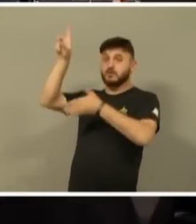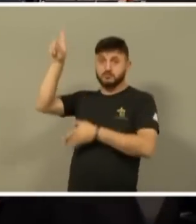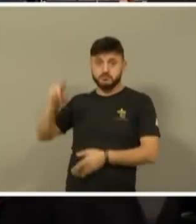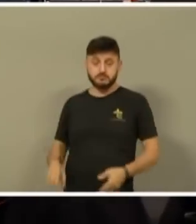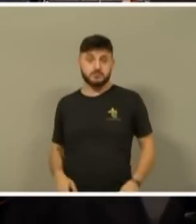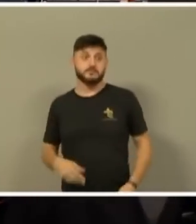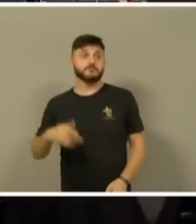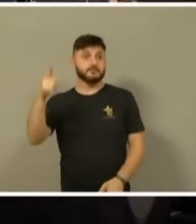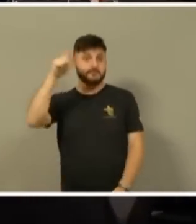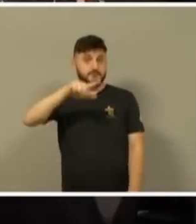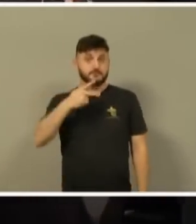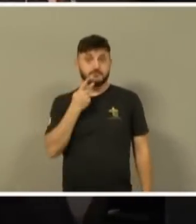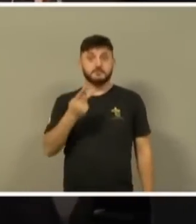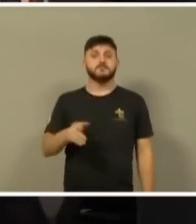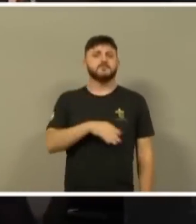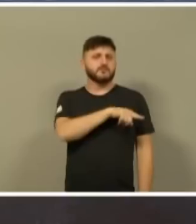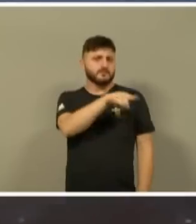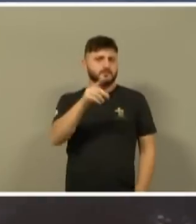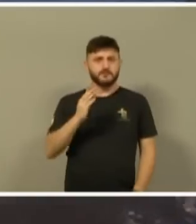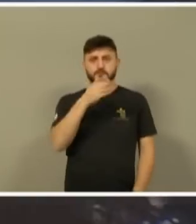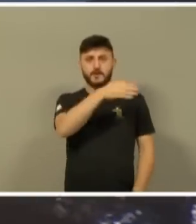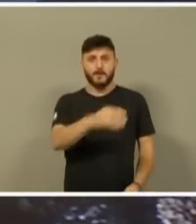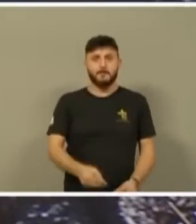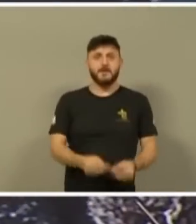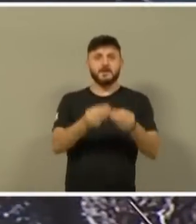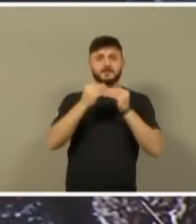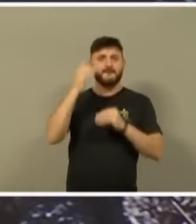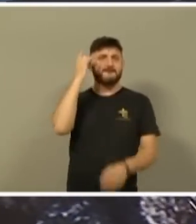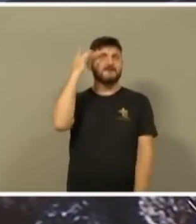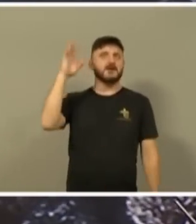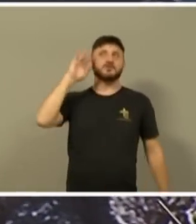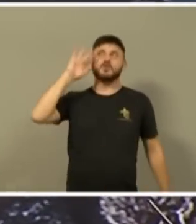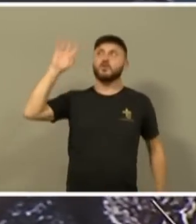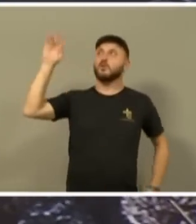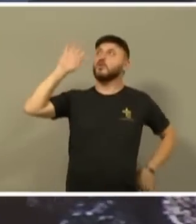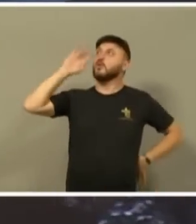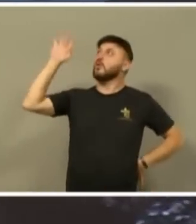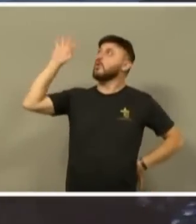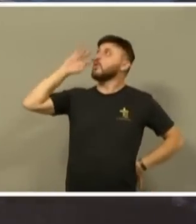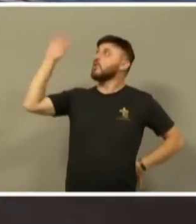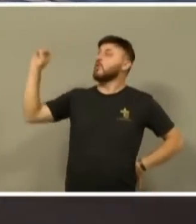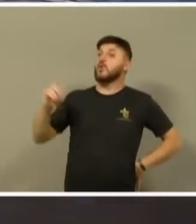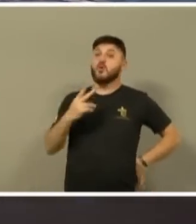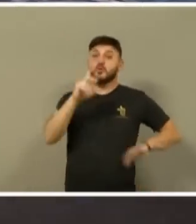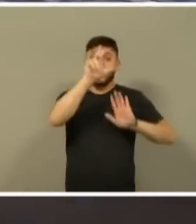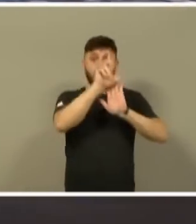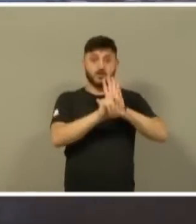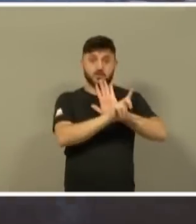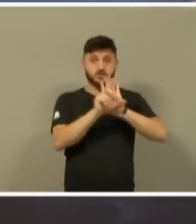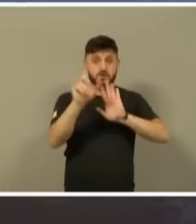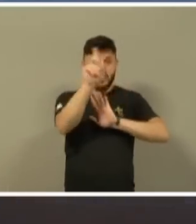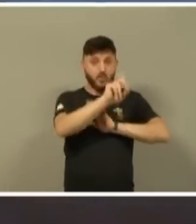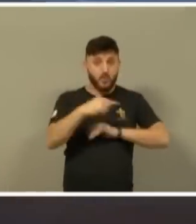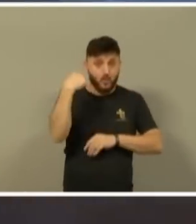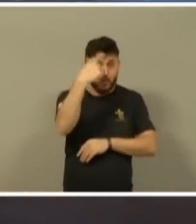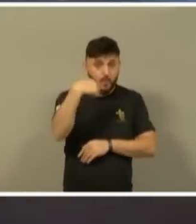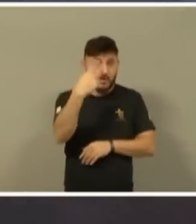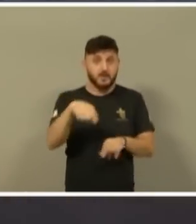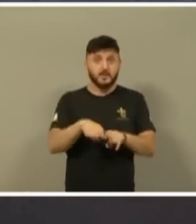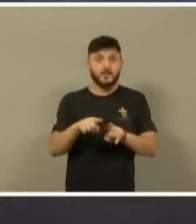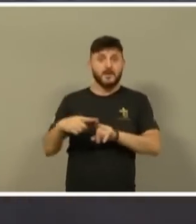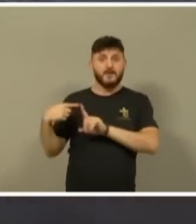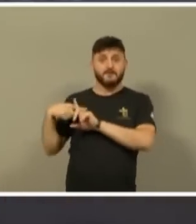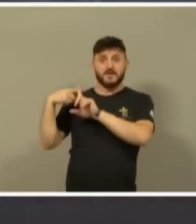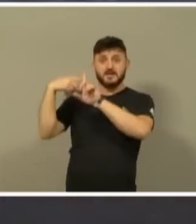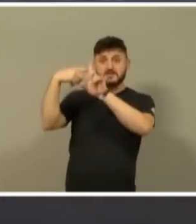Repito, quando você vai numa missa, é fácil se distrair. Uma missa, uma liturgia das horas, até a via